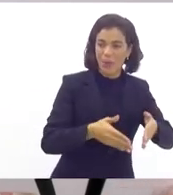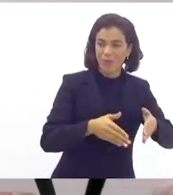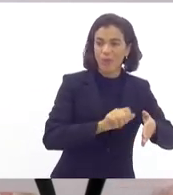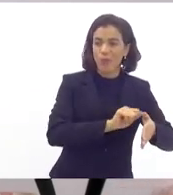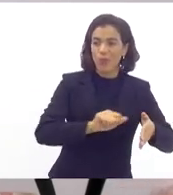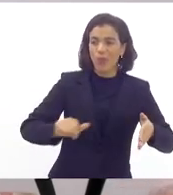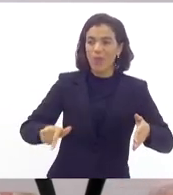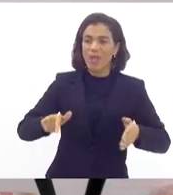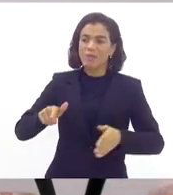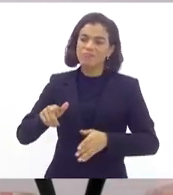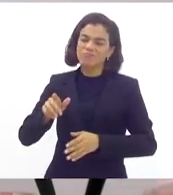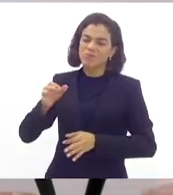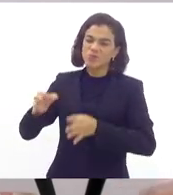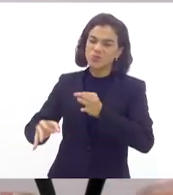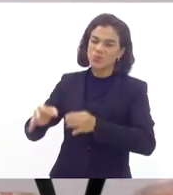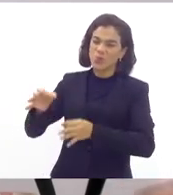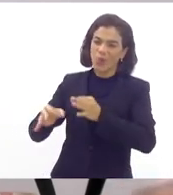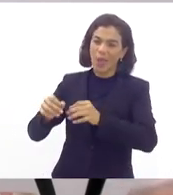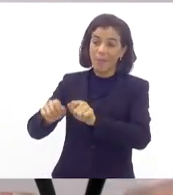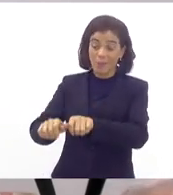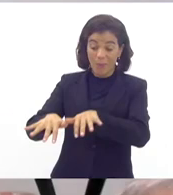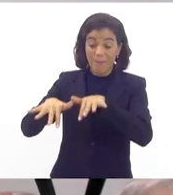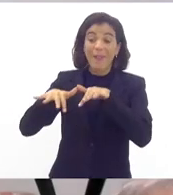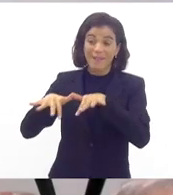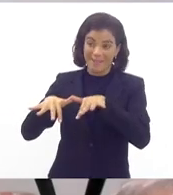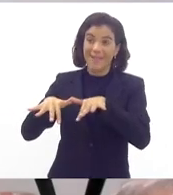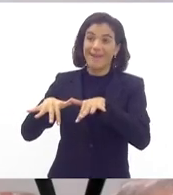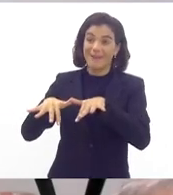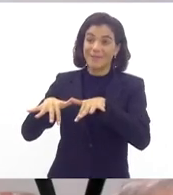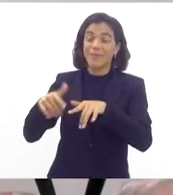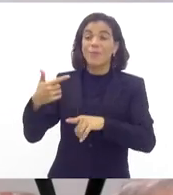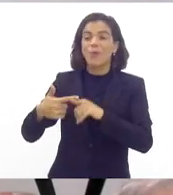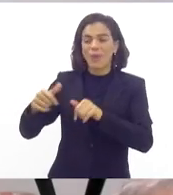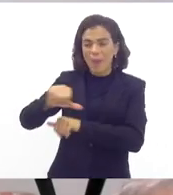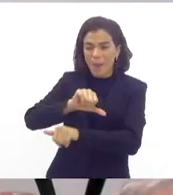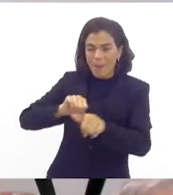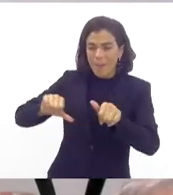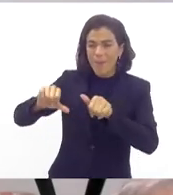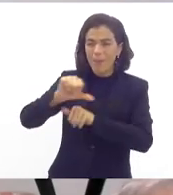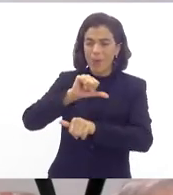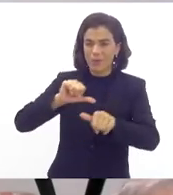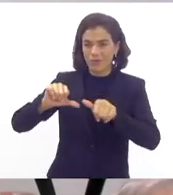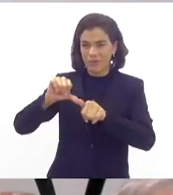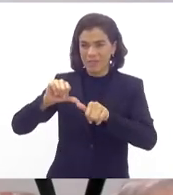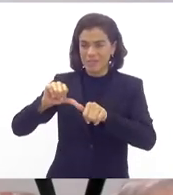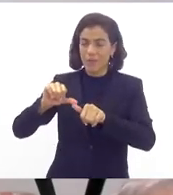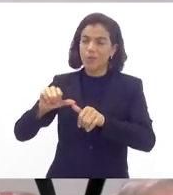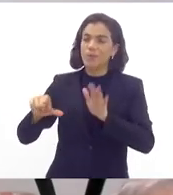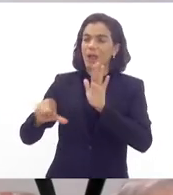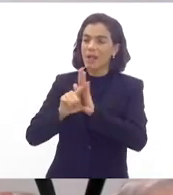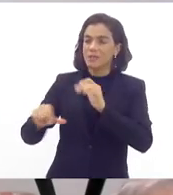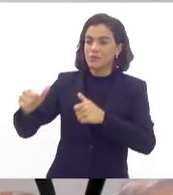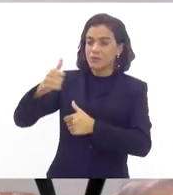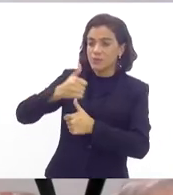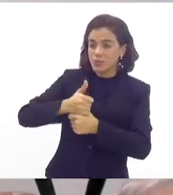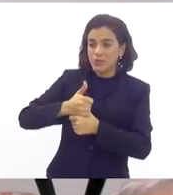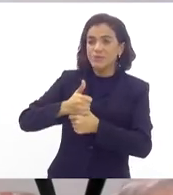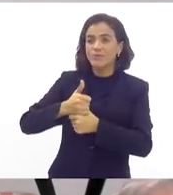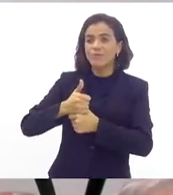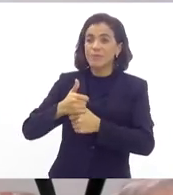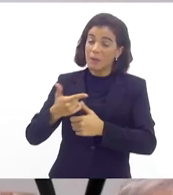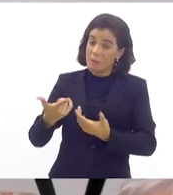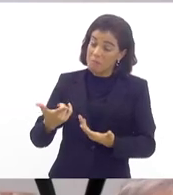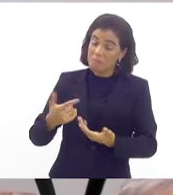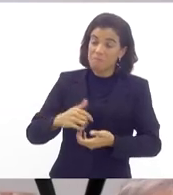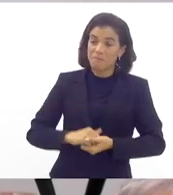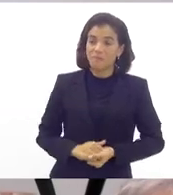julgamento diretamente no plenário, que, pelas modificações profundas que foram feitas no substitutivo, parece um tanto assodado.